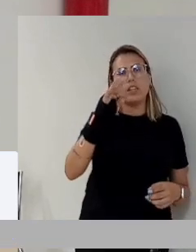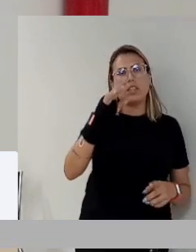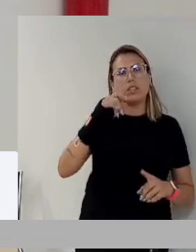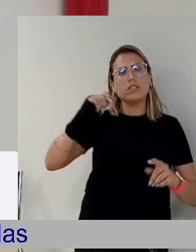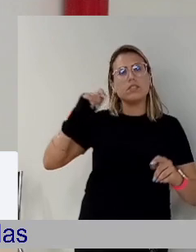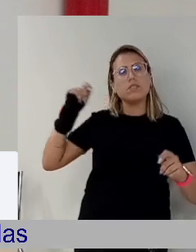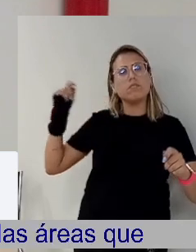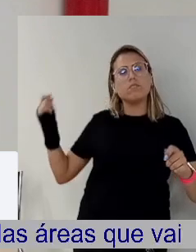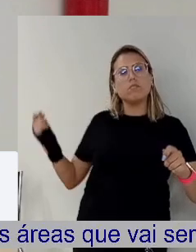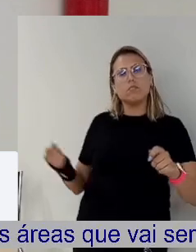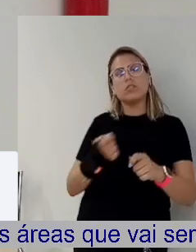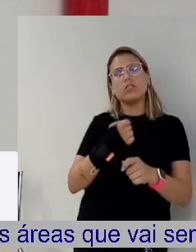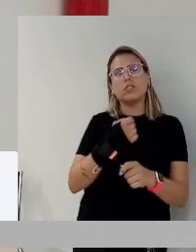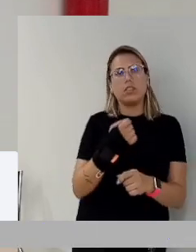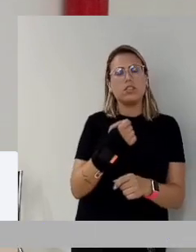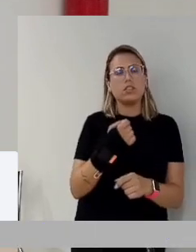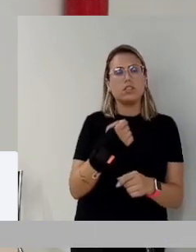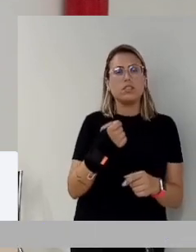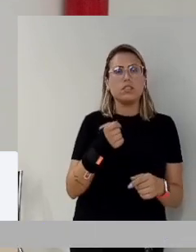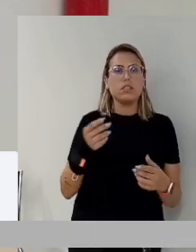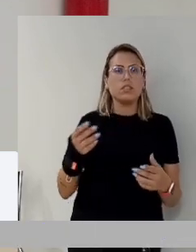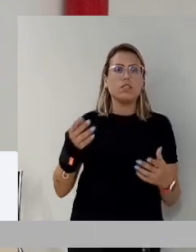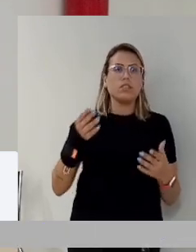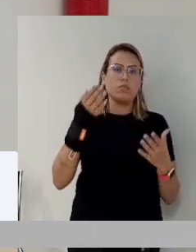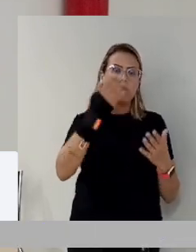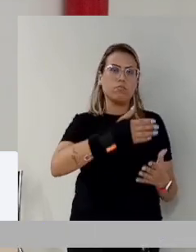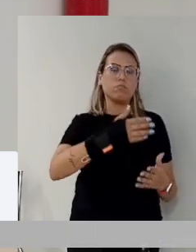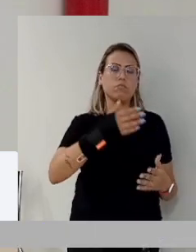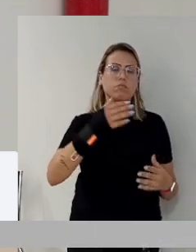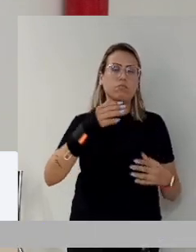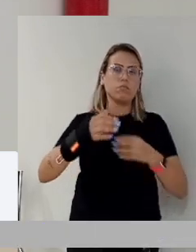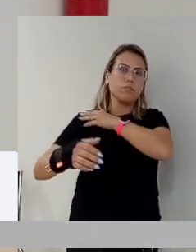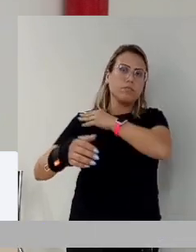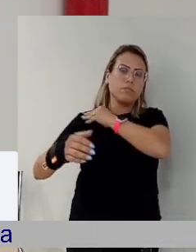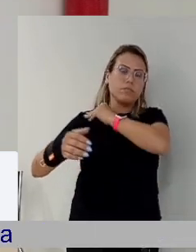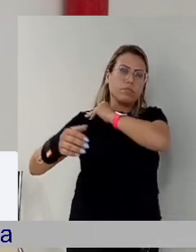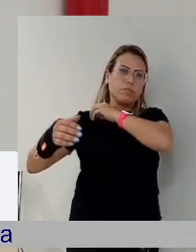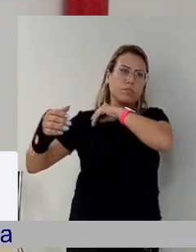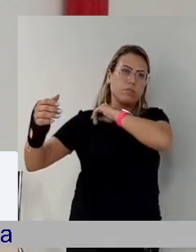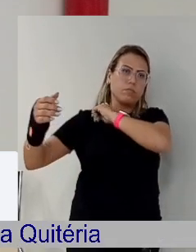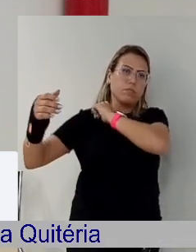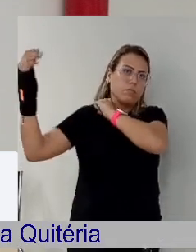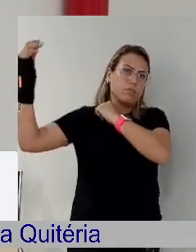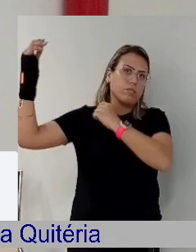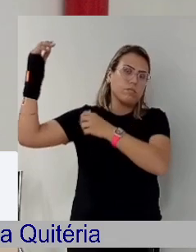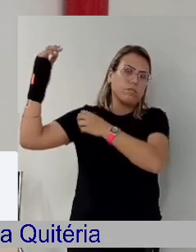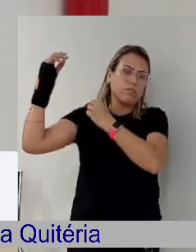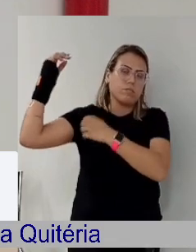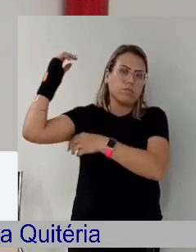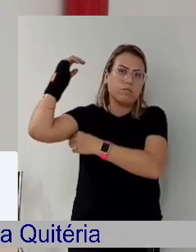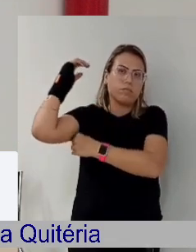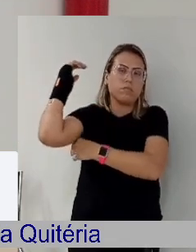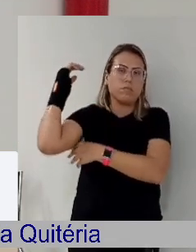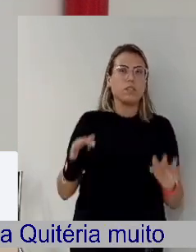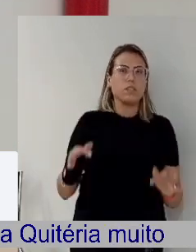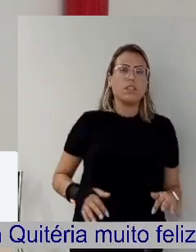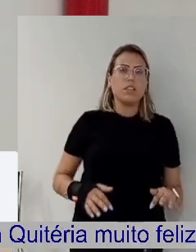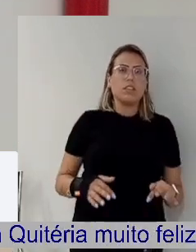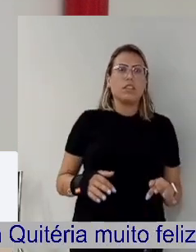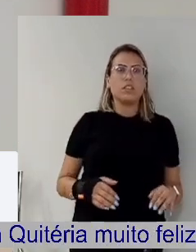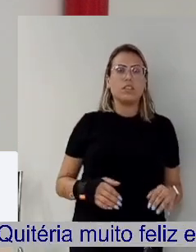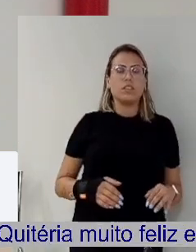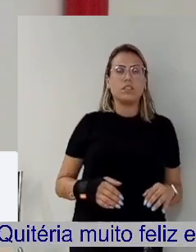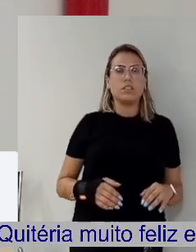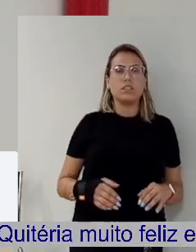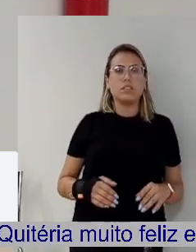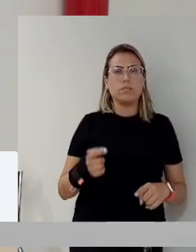áreas que vai ser beneficiada seria ali na na na Rua Maria Quitéria Desde já eu fico muito feliz e e